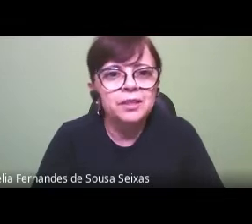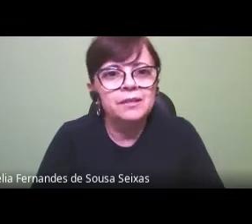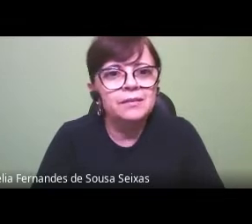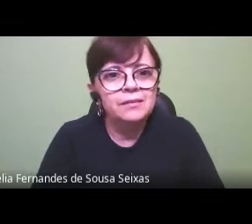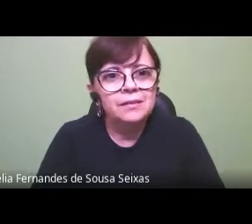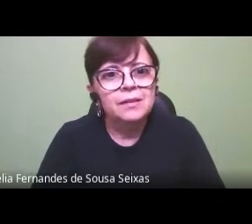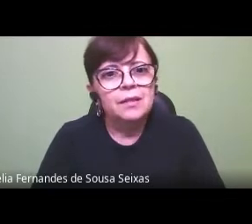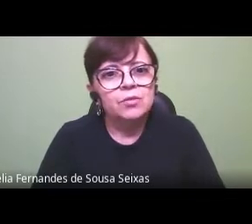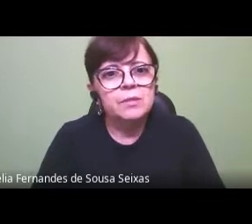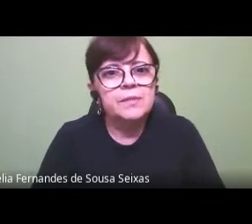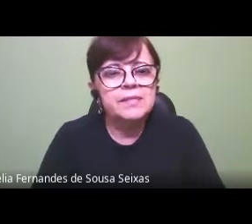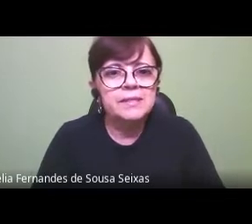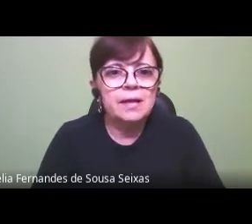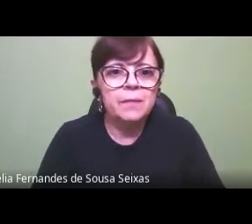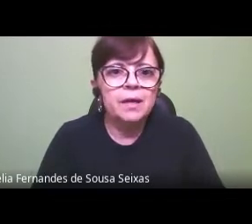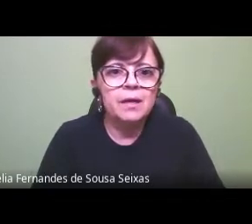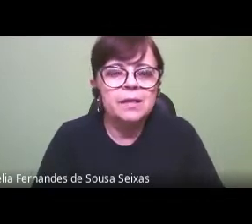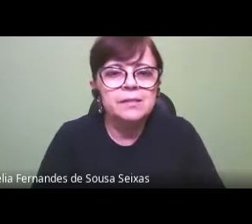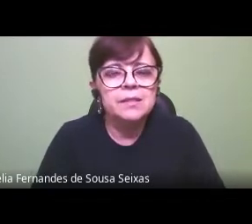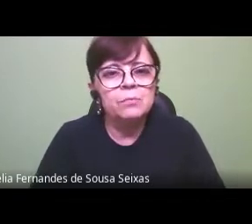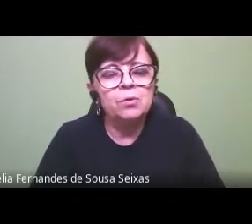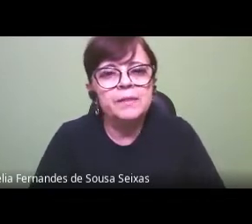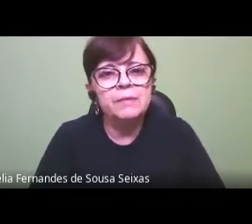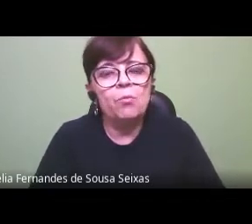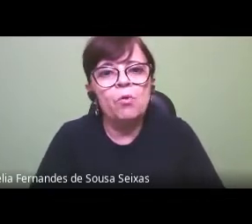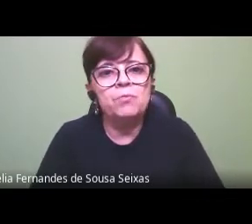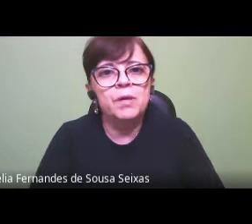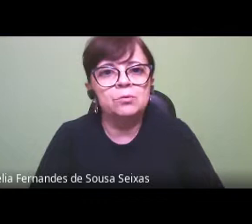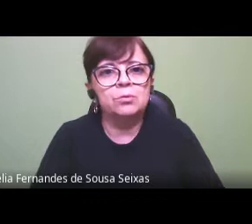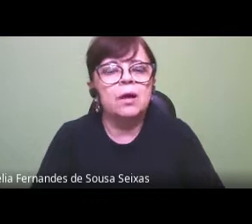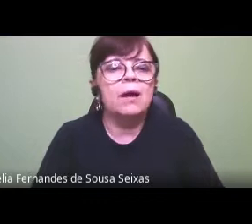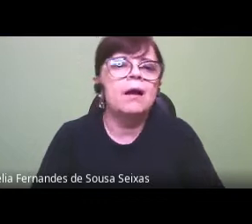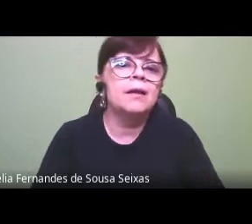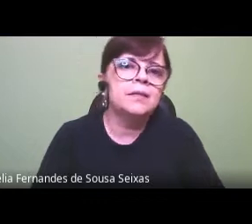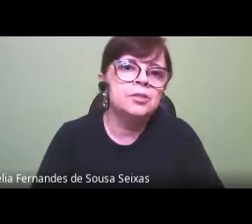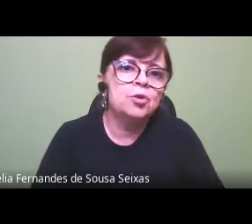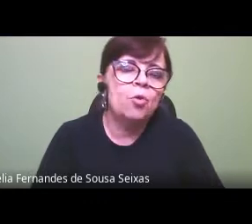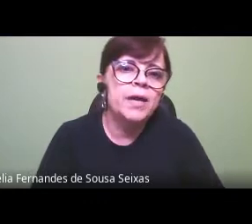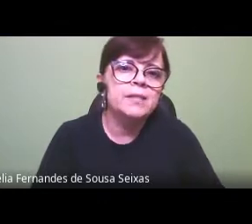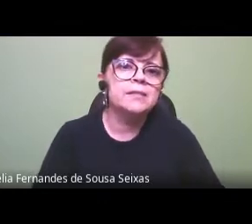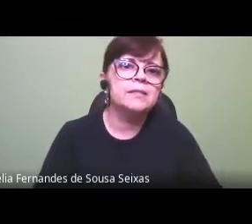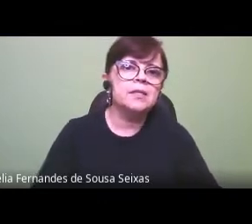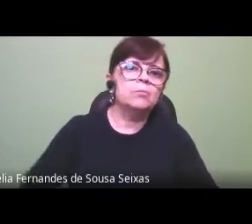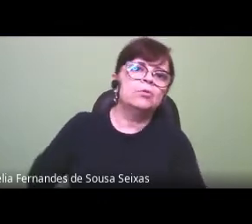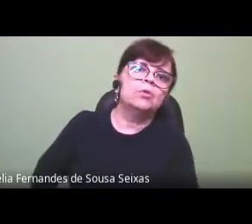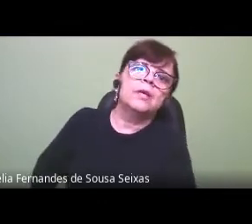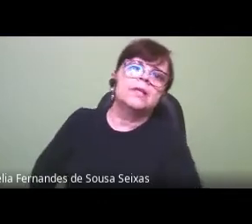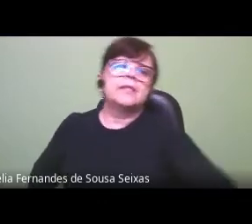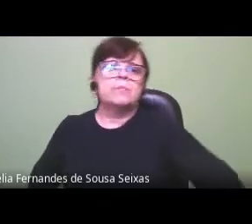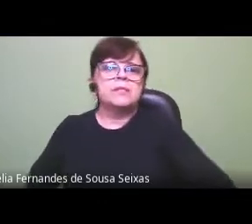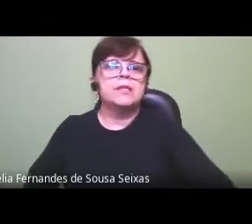outro fica? Você precisa saber esse símbolo para saber o movimento. Ah, entendi. Com esse